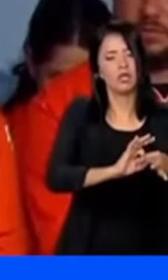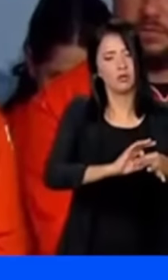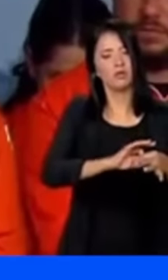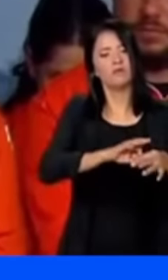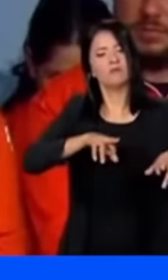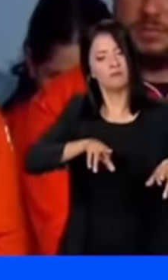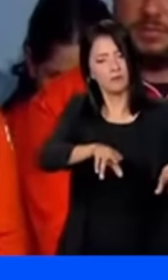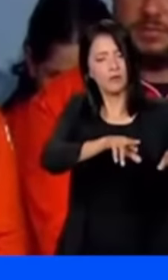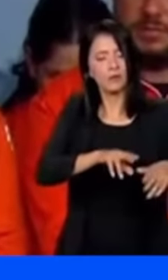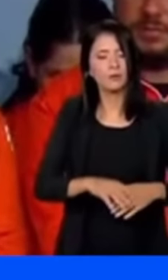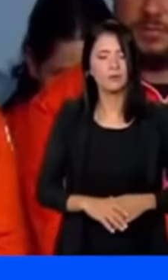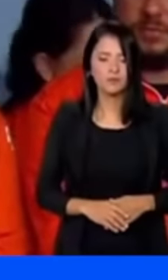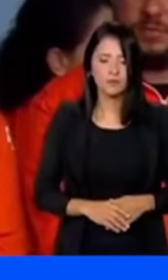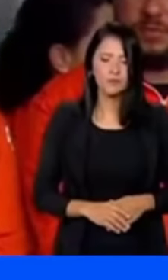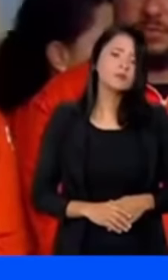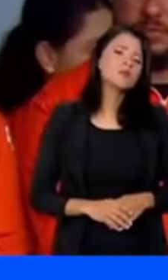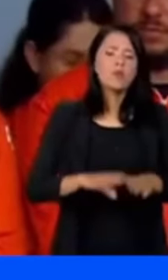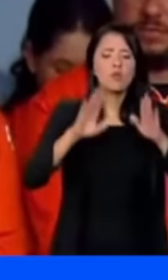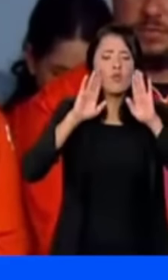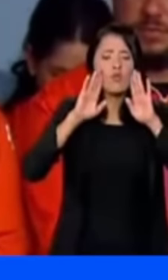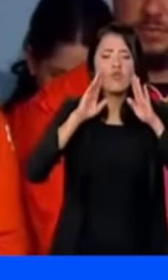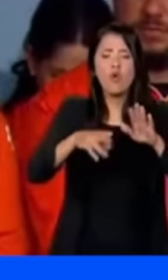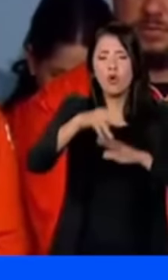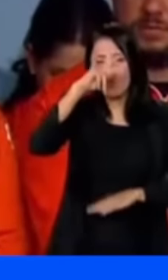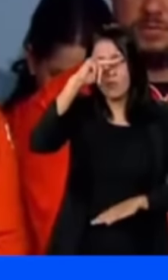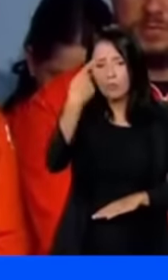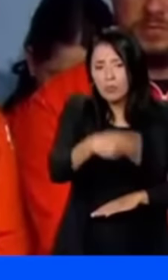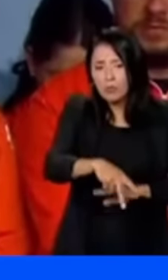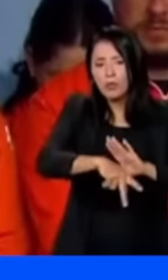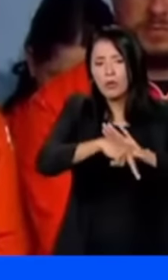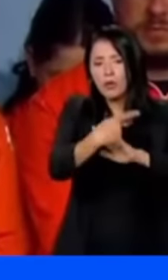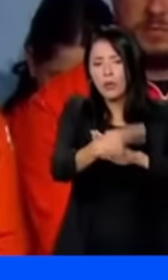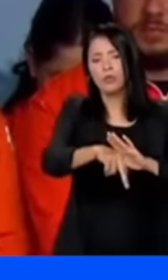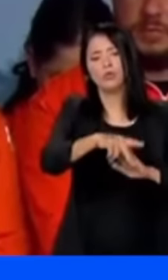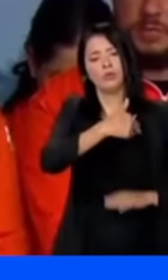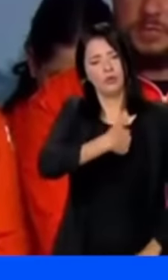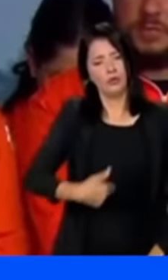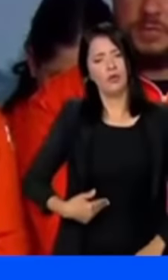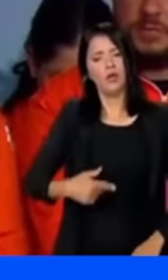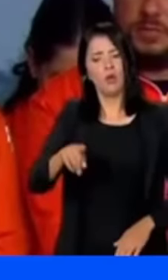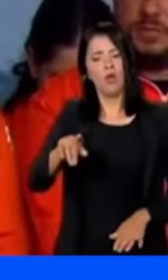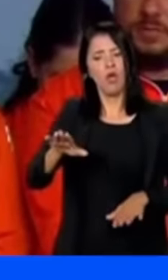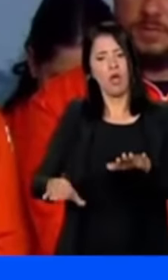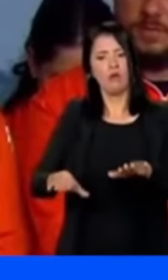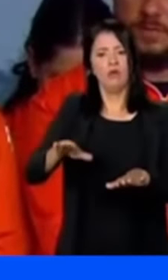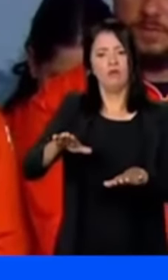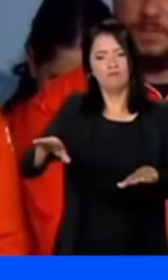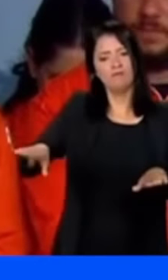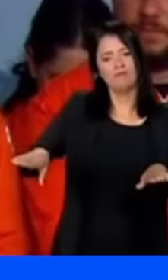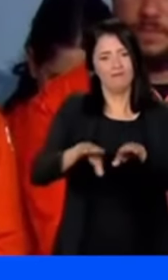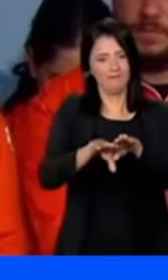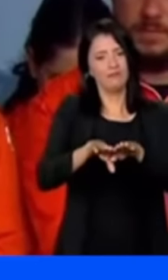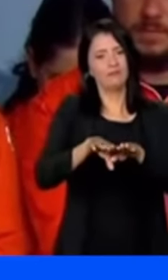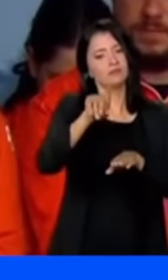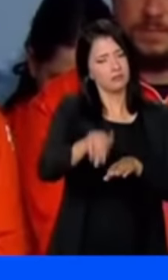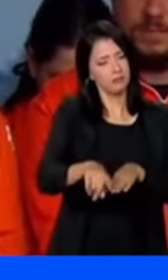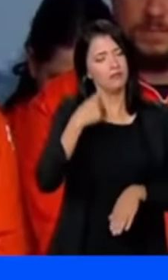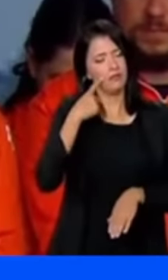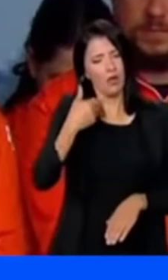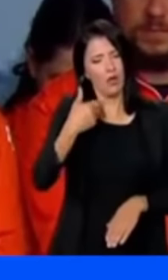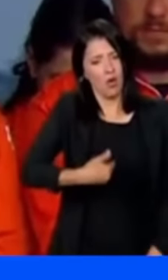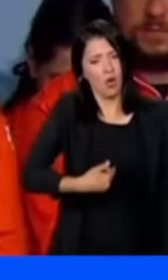fraterno. O foco principal do nosso governo: combater desigualdade. Contem com o ministro de Minas e Energia do